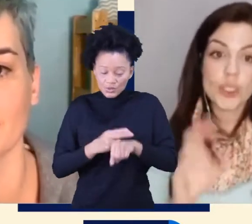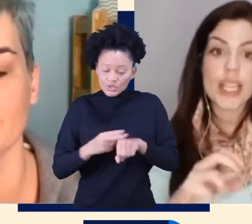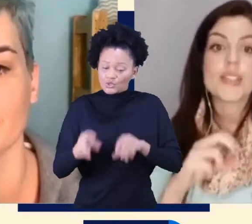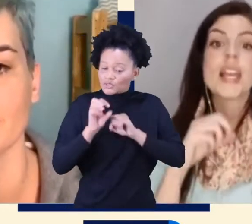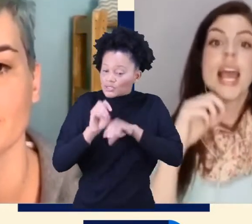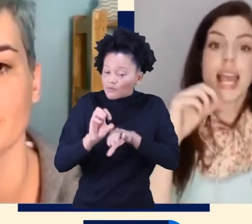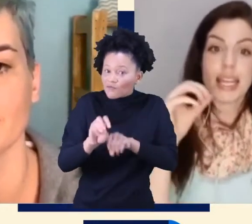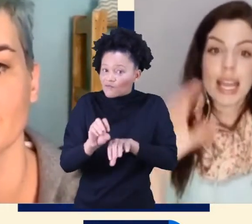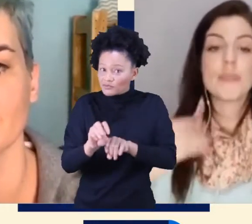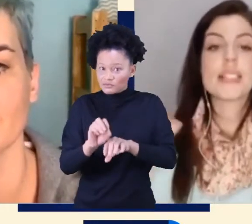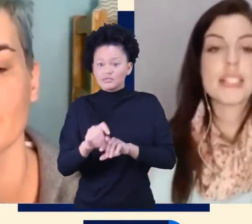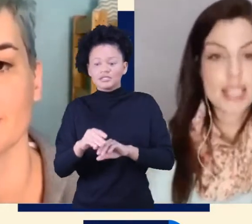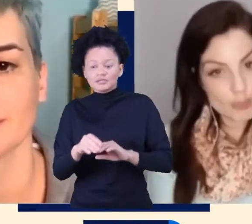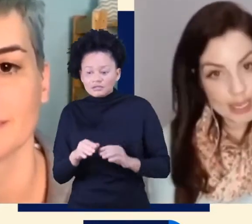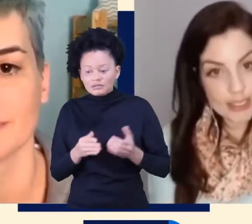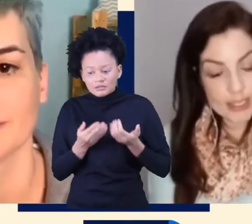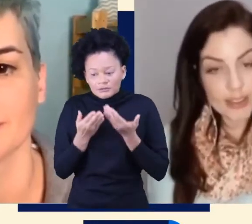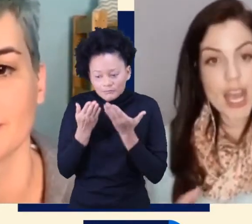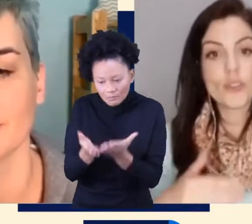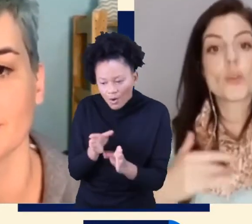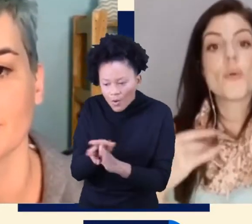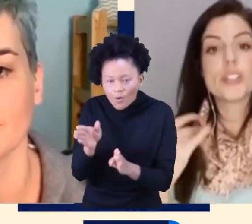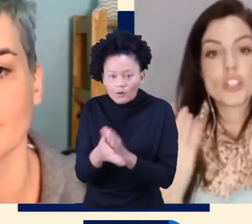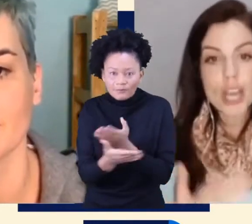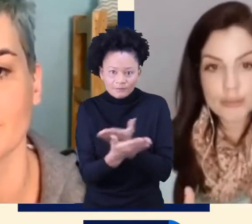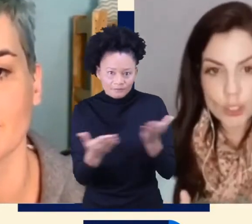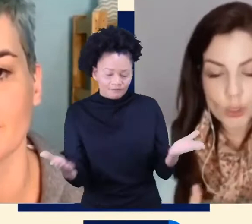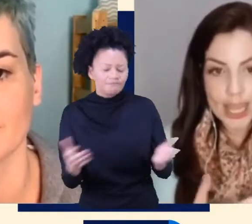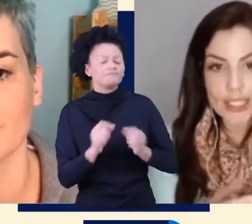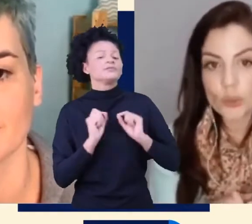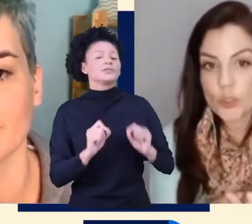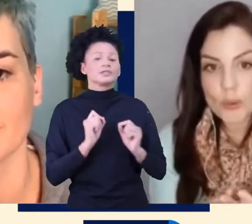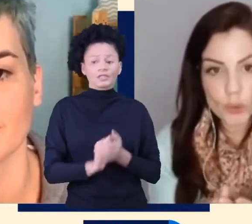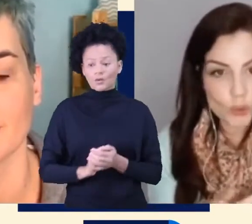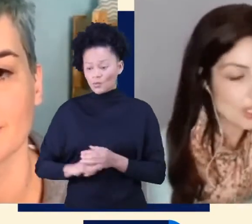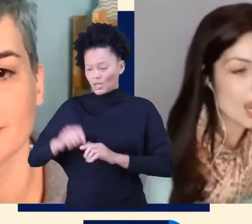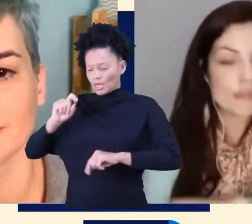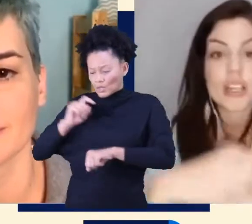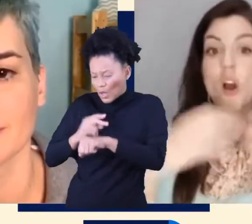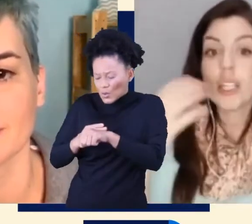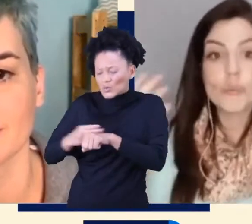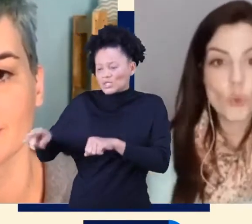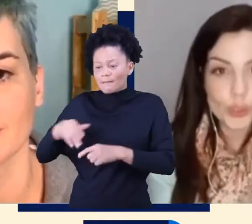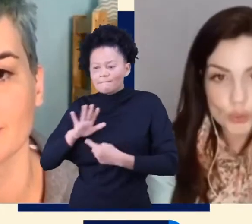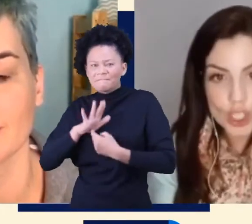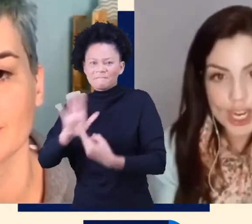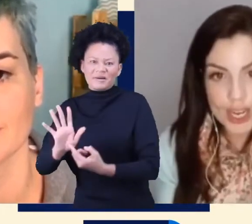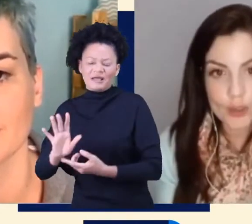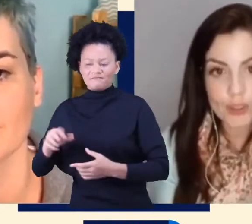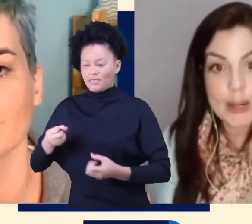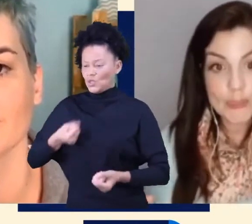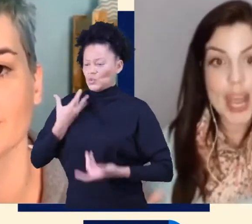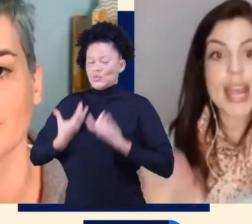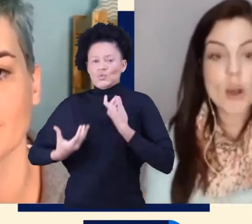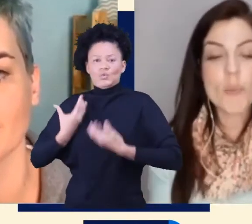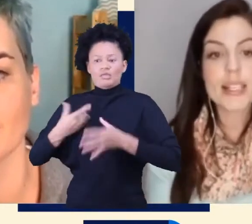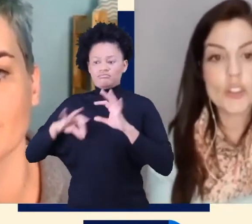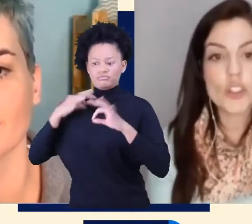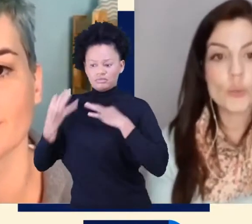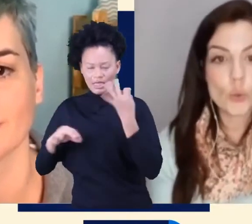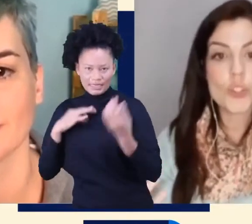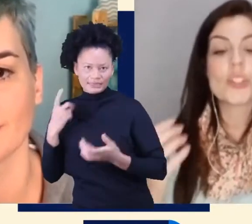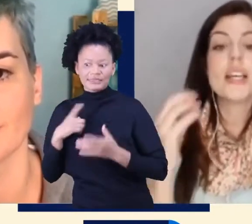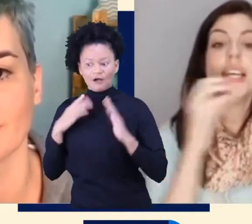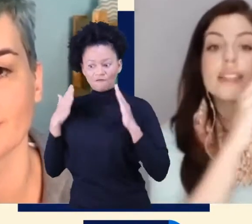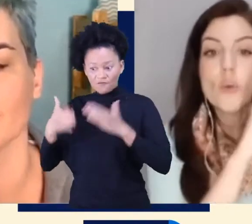quando a nudez ela é apresentada para excitar, normalmente está vinculada à indústria pornográfica, rola muito dinheiro, tá? É uma